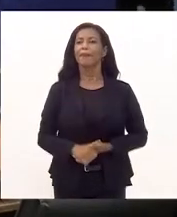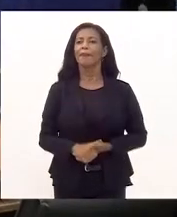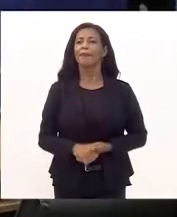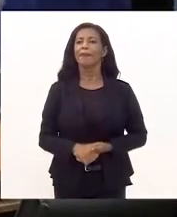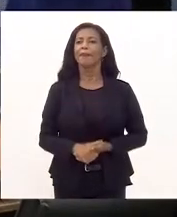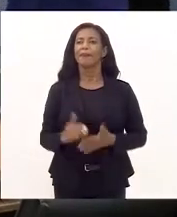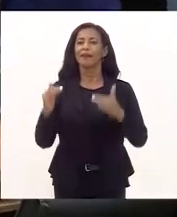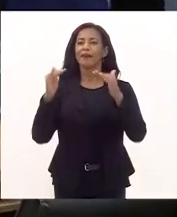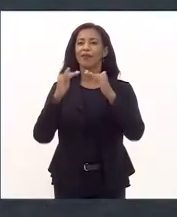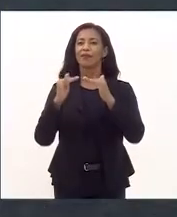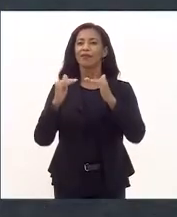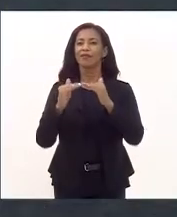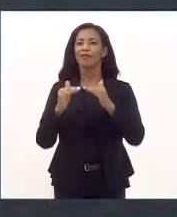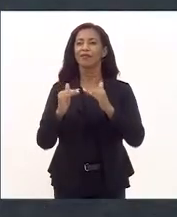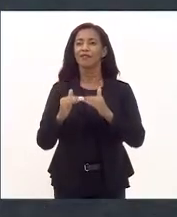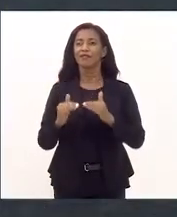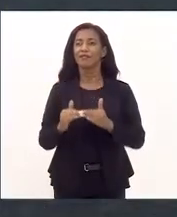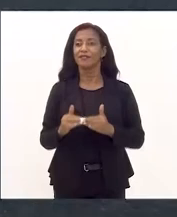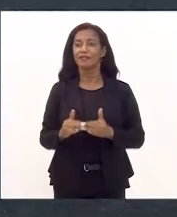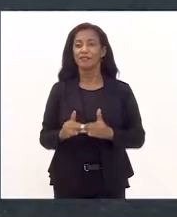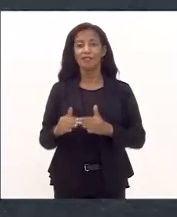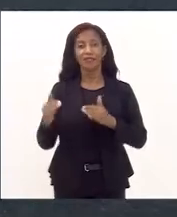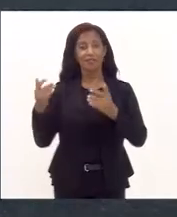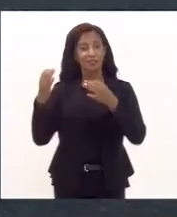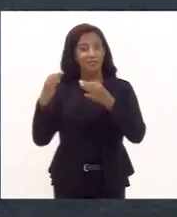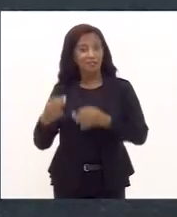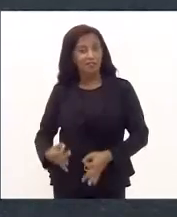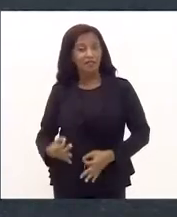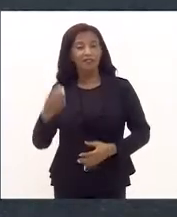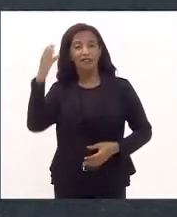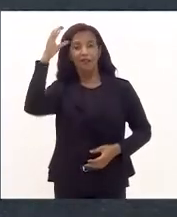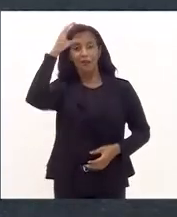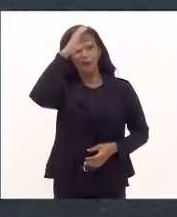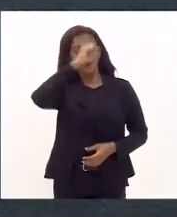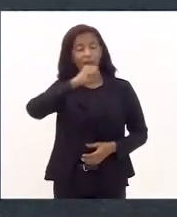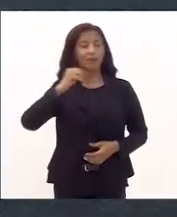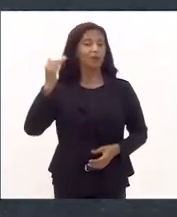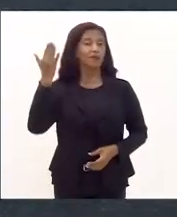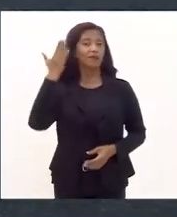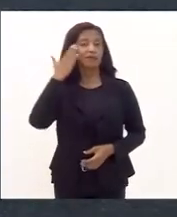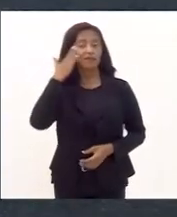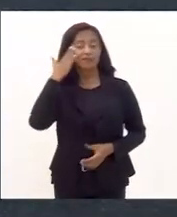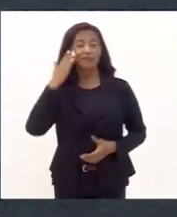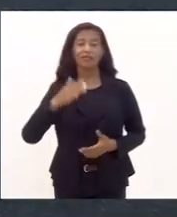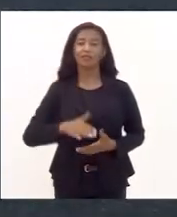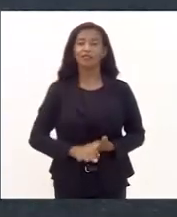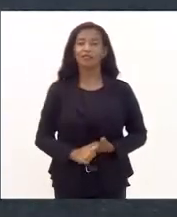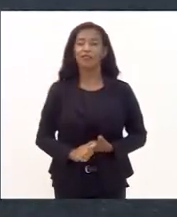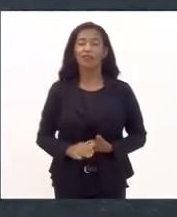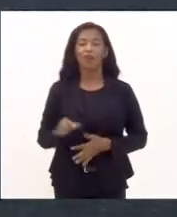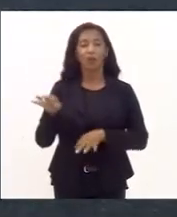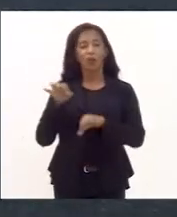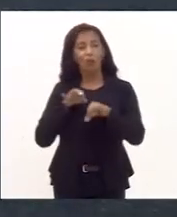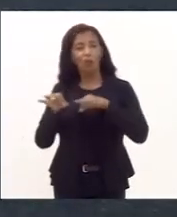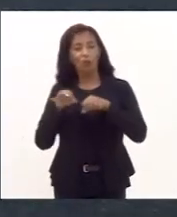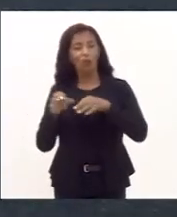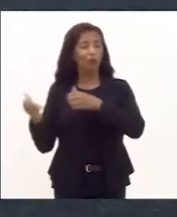o parecer é favorável. Favorável exatamente na compreensão e entendimento, conforme eu